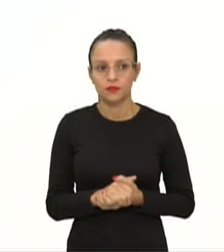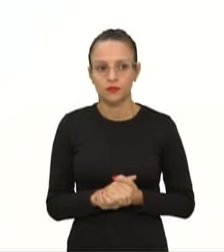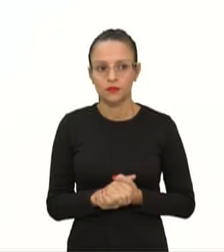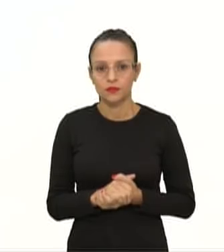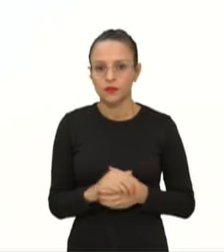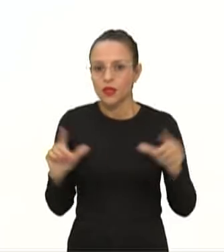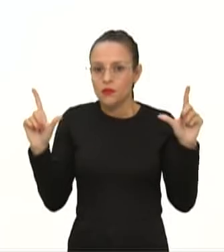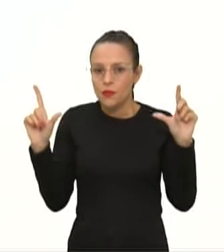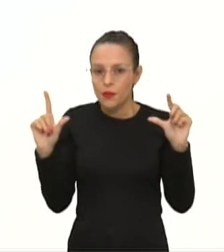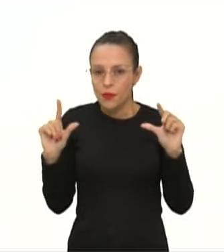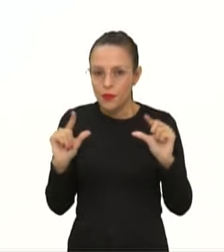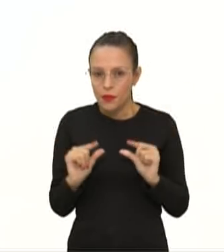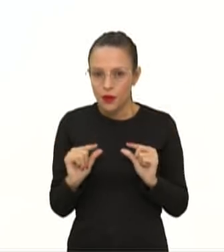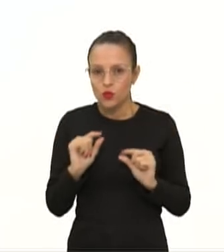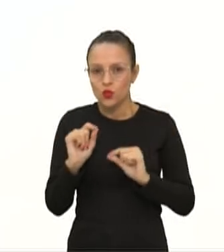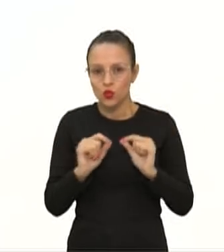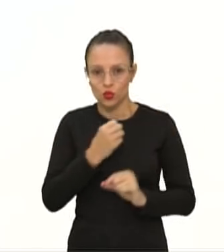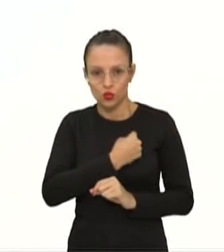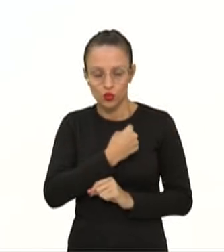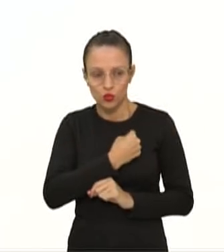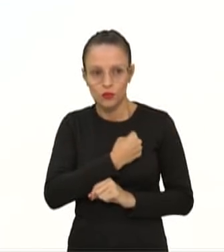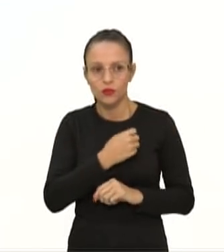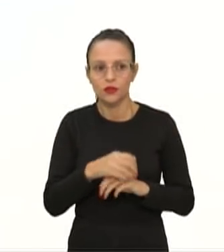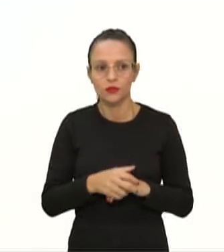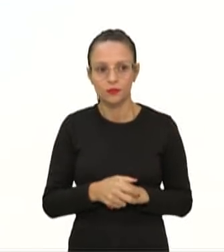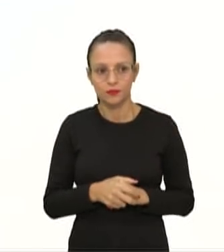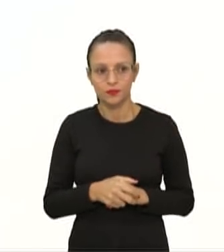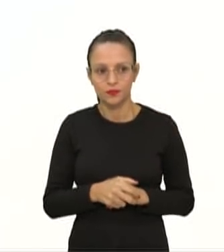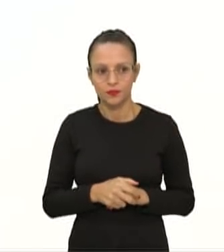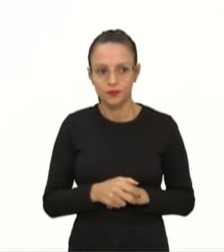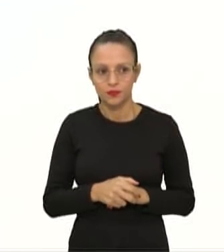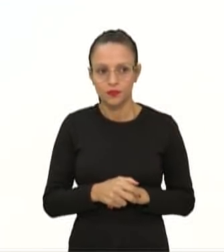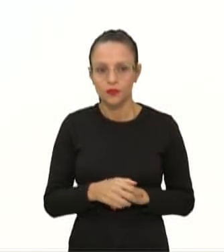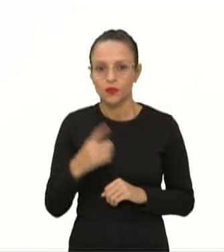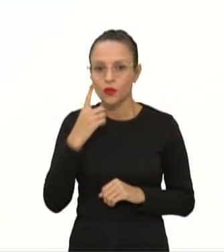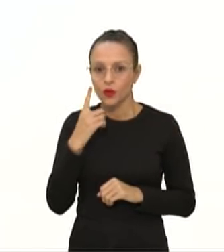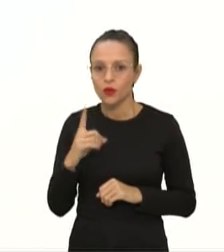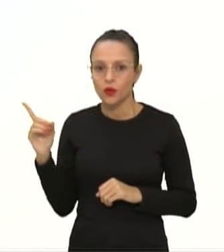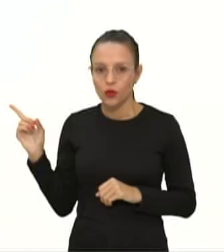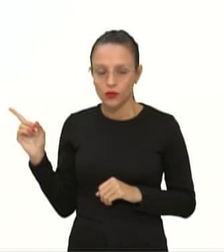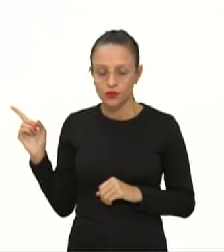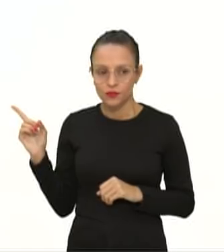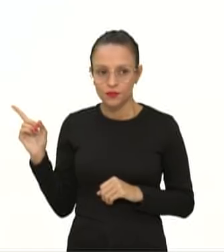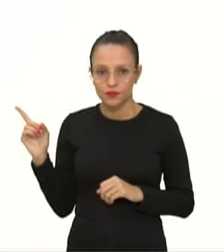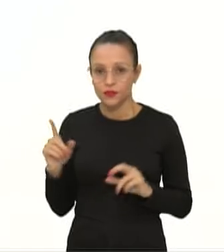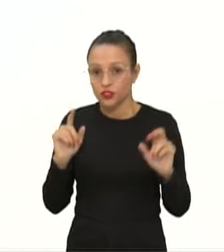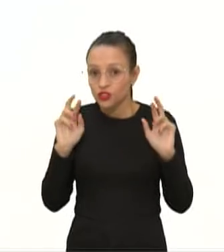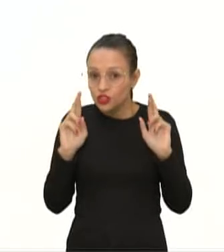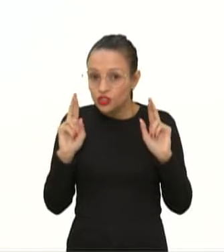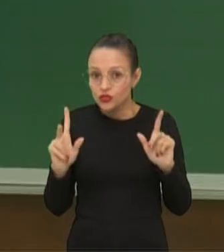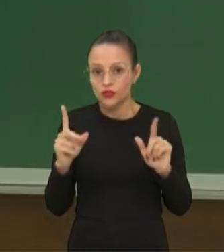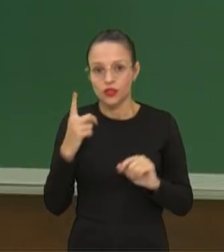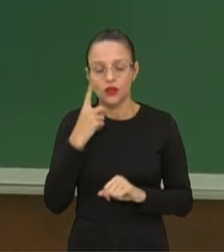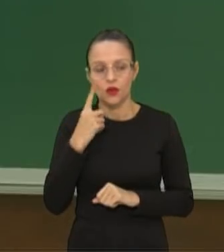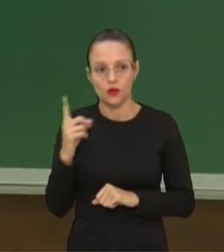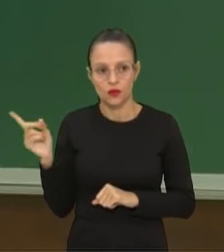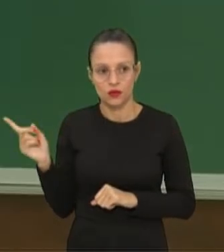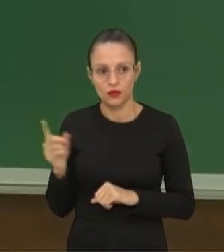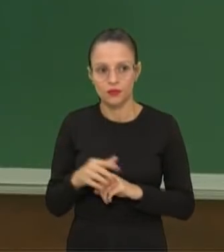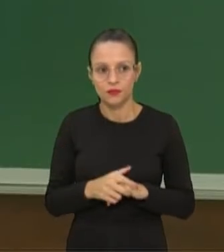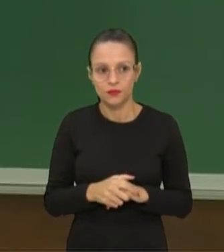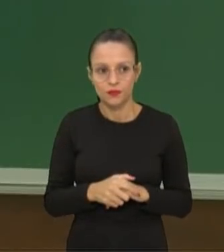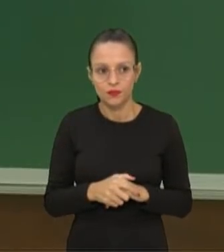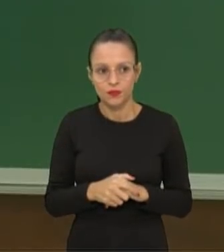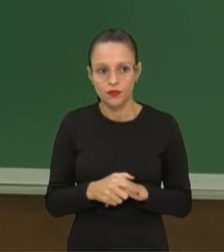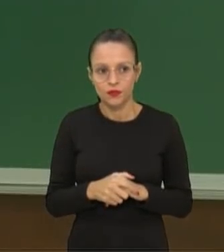Reduzi os termos ali, o que deu para juntar eu juntei. Repare que aqui eu fiz uma coisa um pouquinho diferente, ó. Repare que